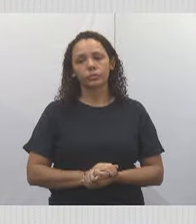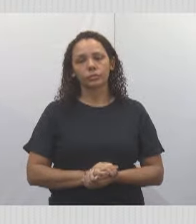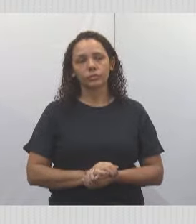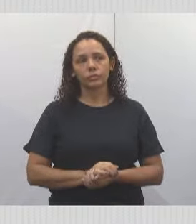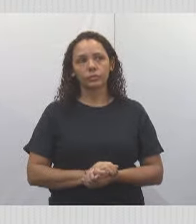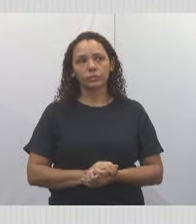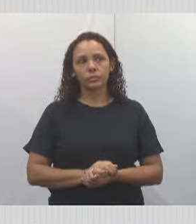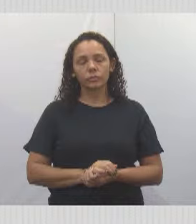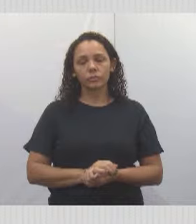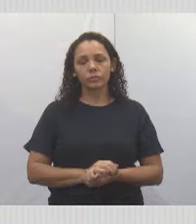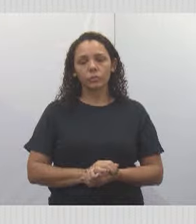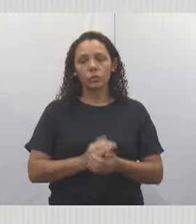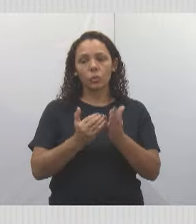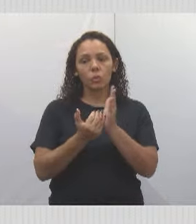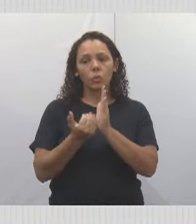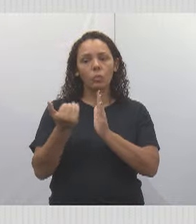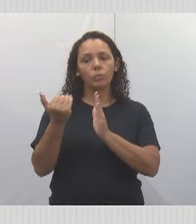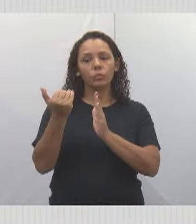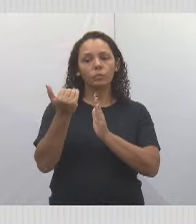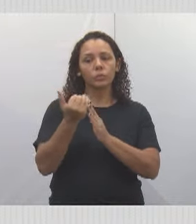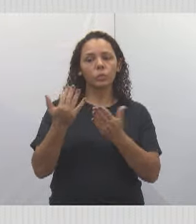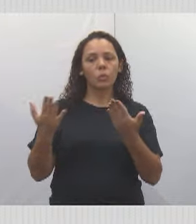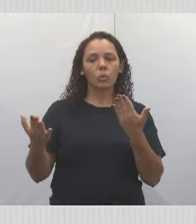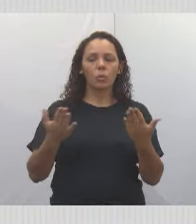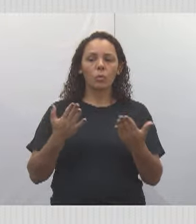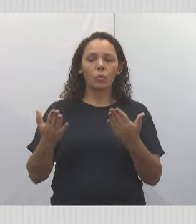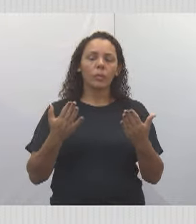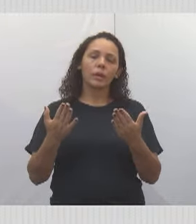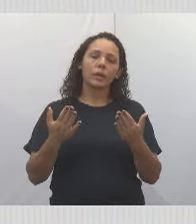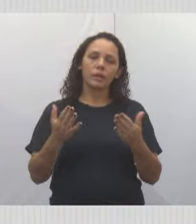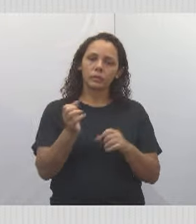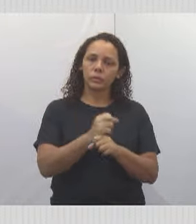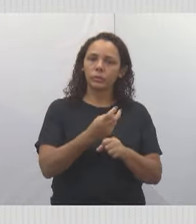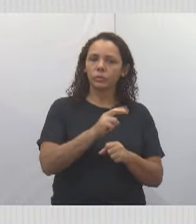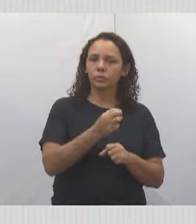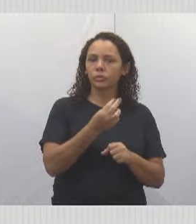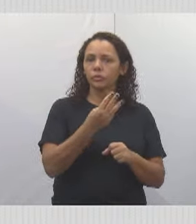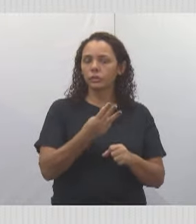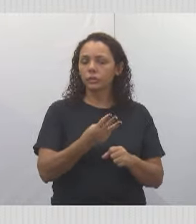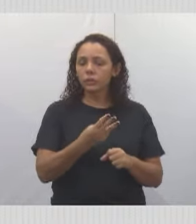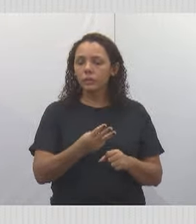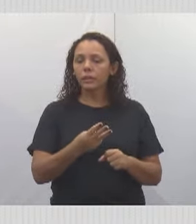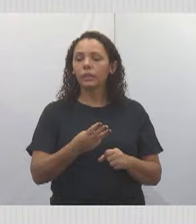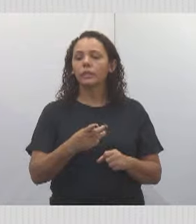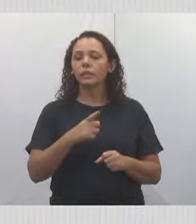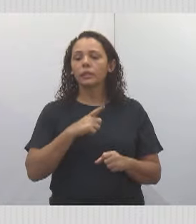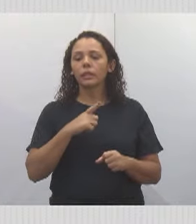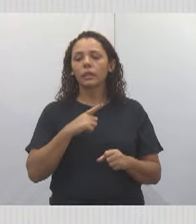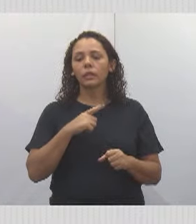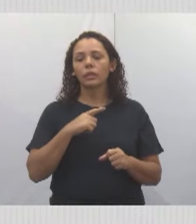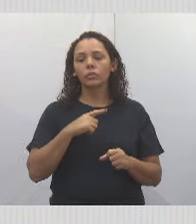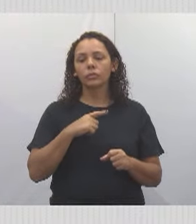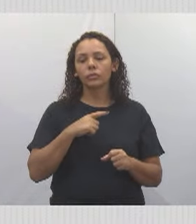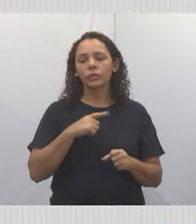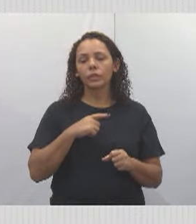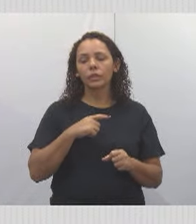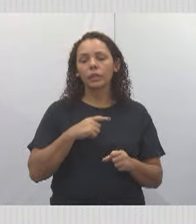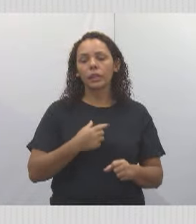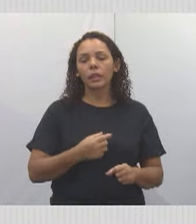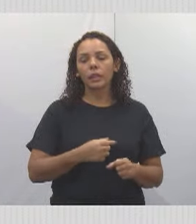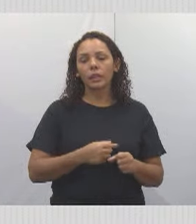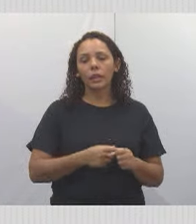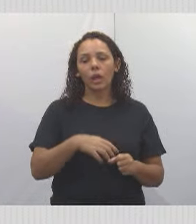um incremento comparado ao segundo quadrimestre, né, de novas demandas, de 90 em 2023 para